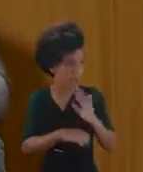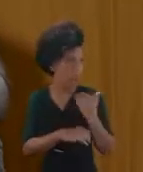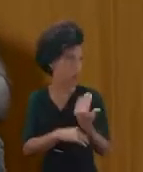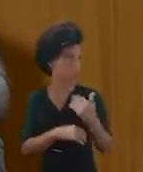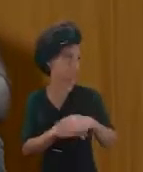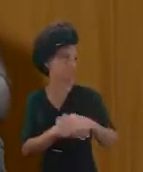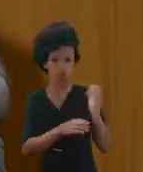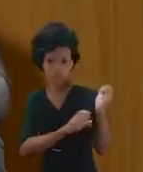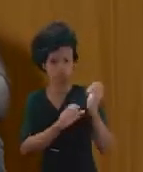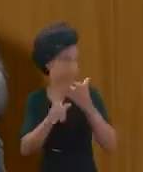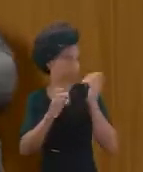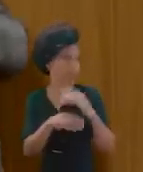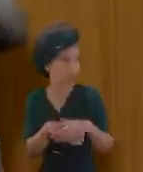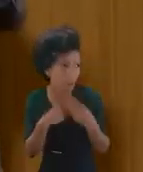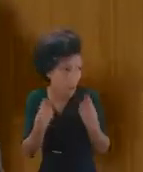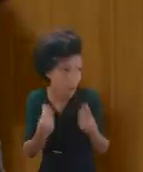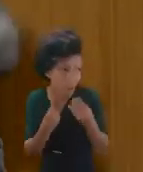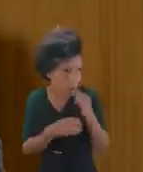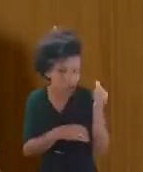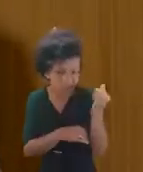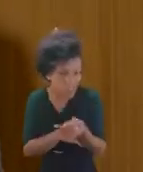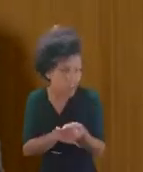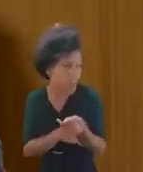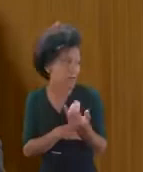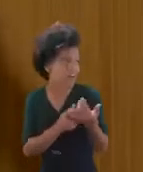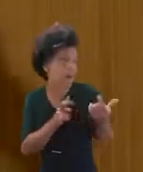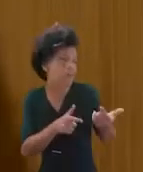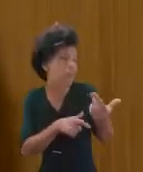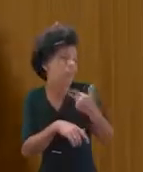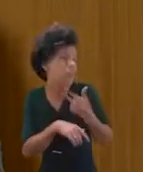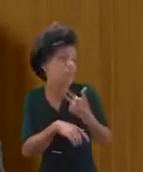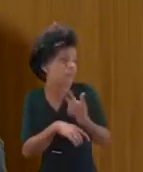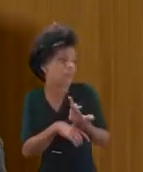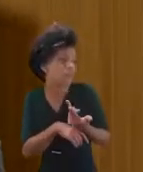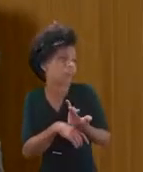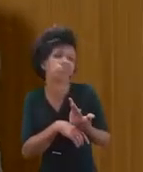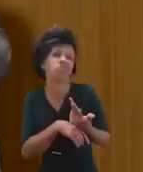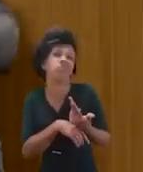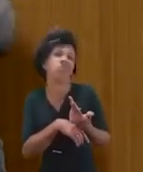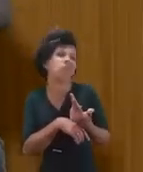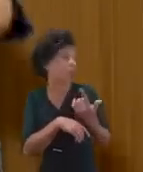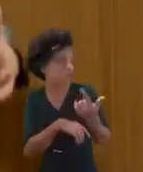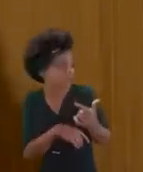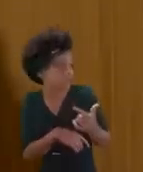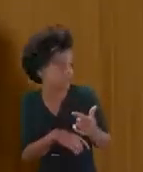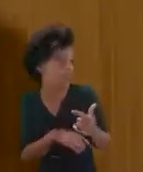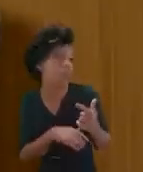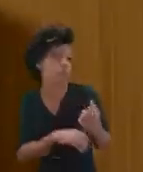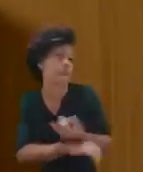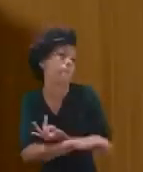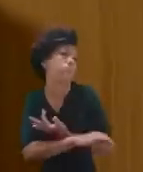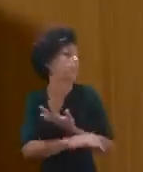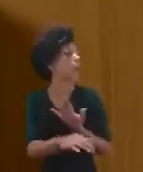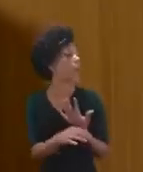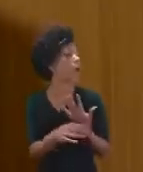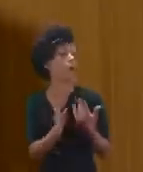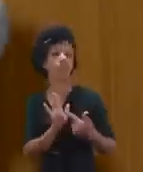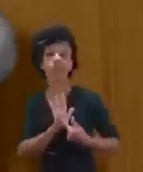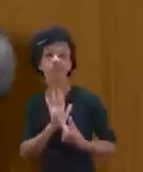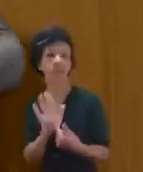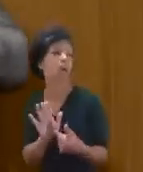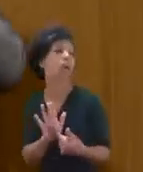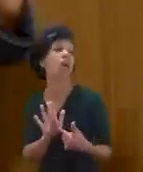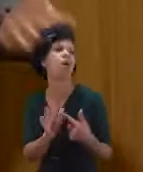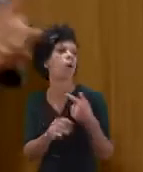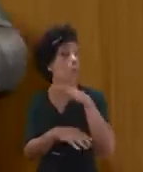morrido com negócio de se bater na cabeça dela então como é que eu vou avisar aonde você não pode ter é uma emoção algo que